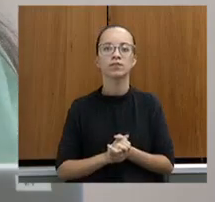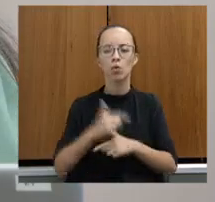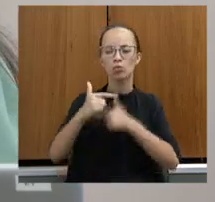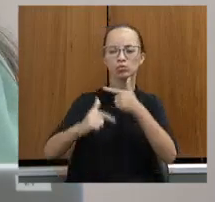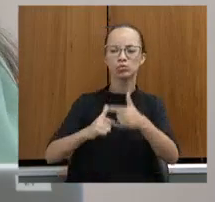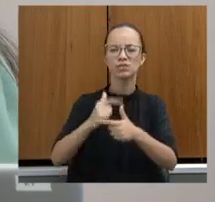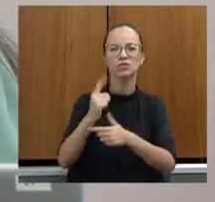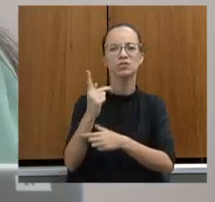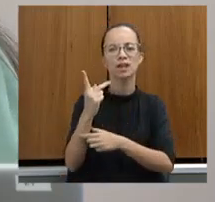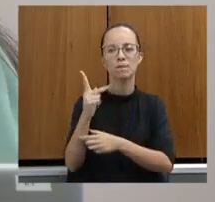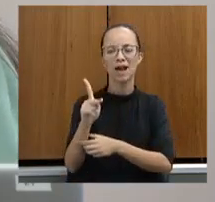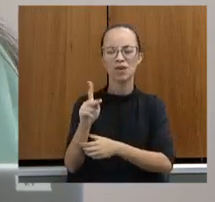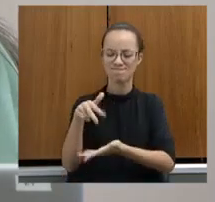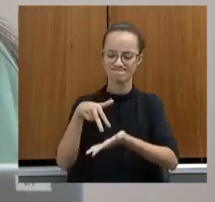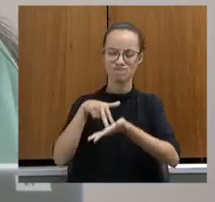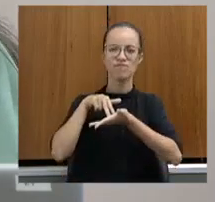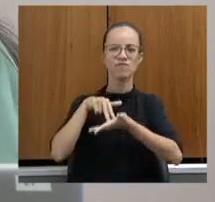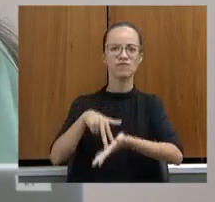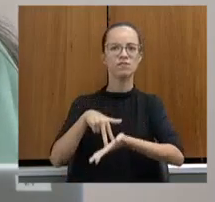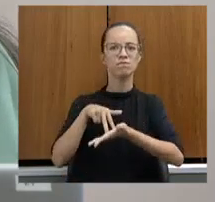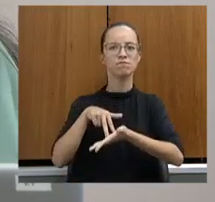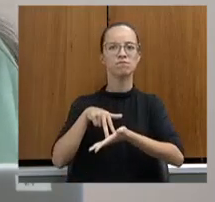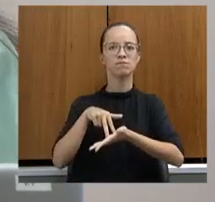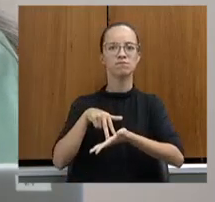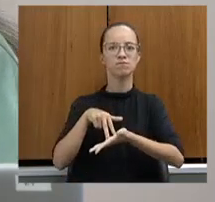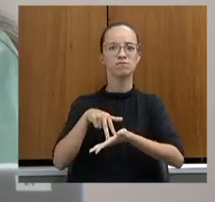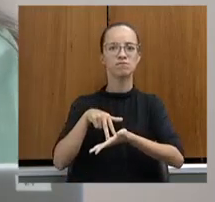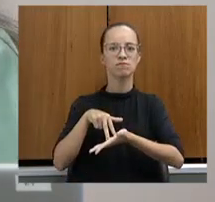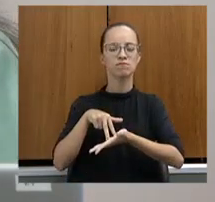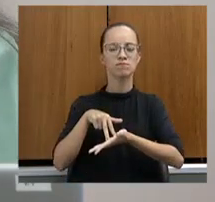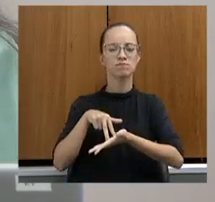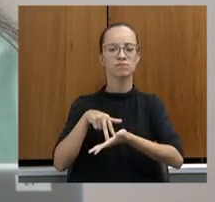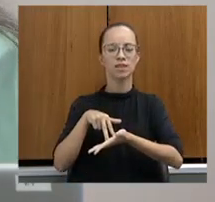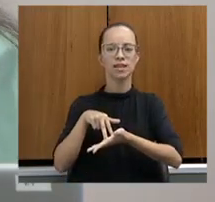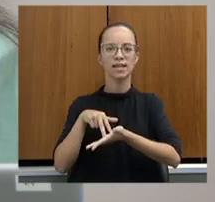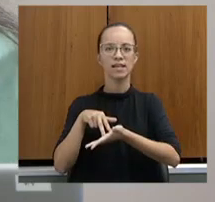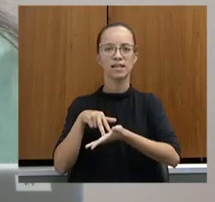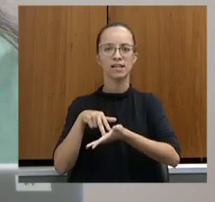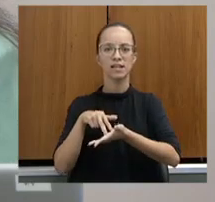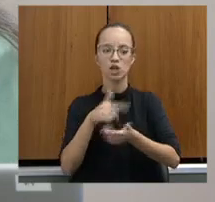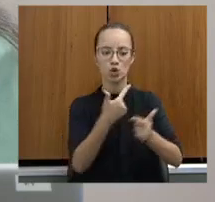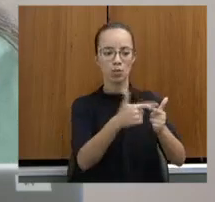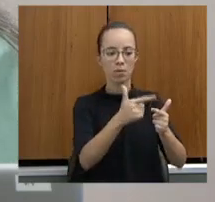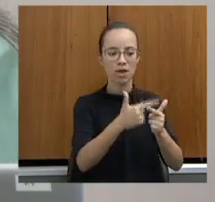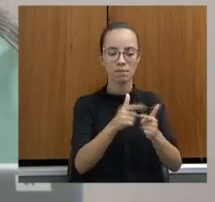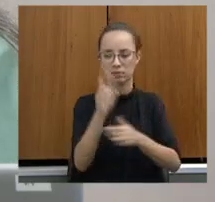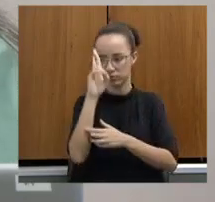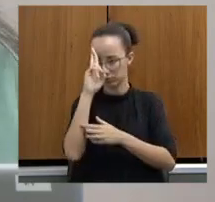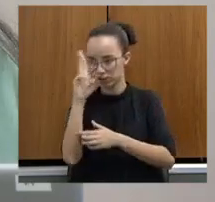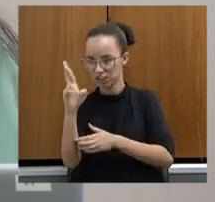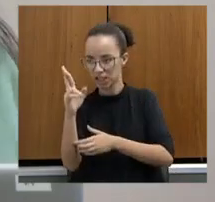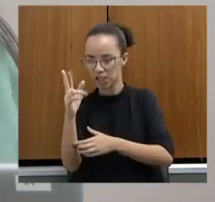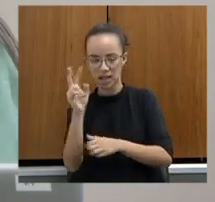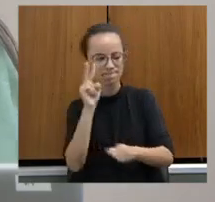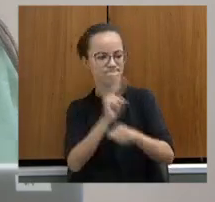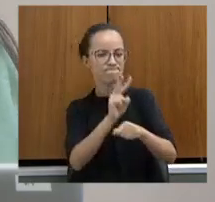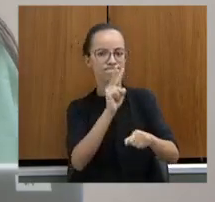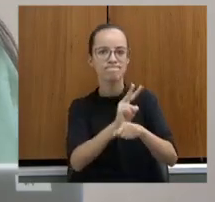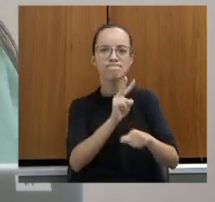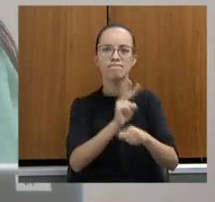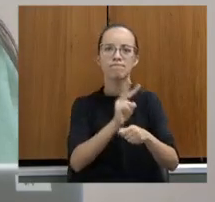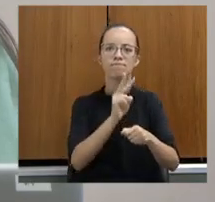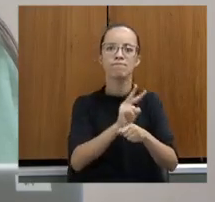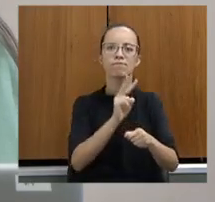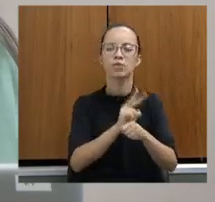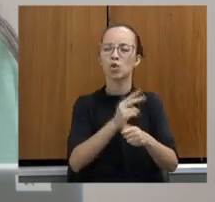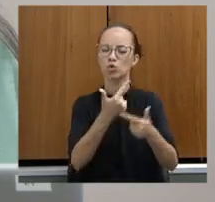você ser firme ficar a pé e ter acompanhado o nosso problema desde o início né tá por dentro dos